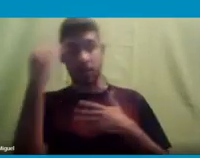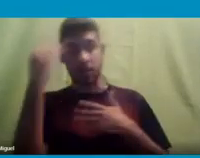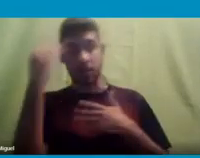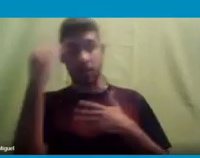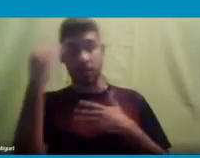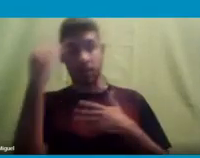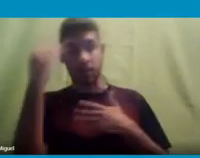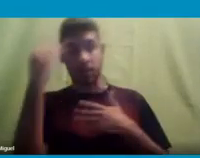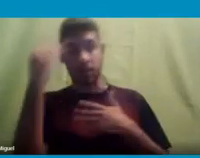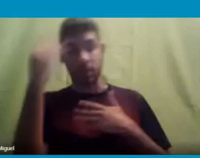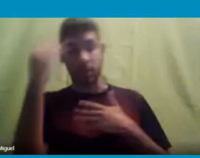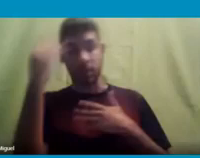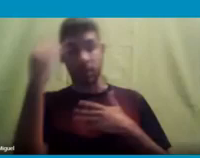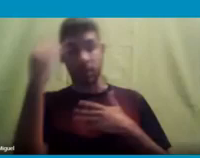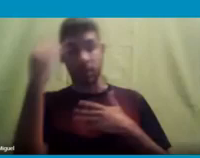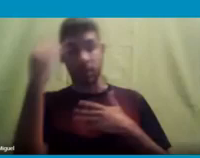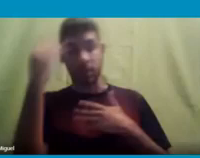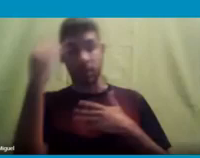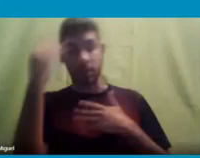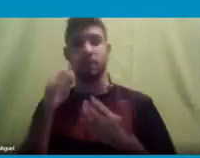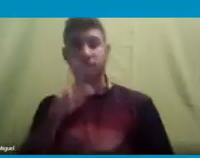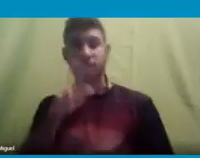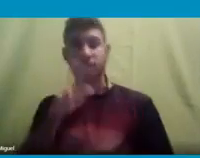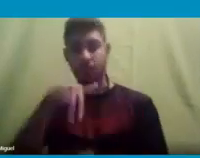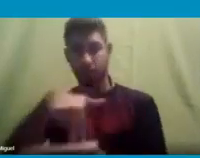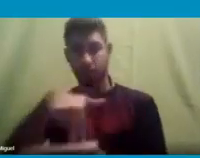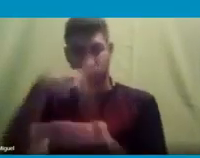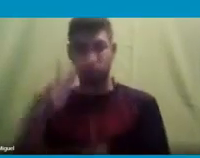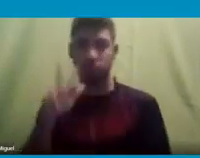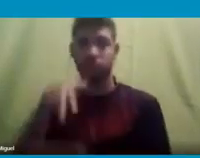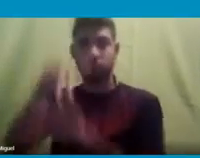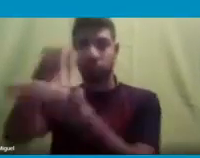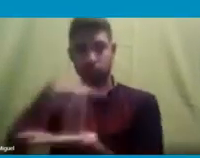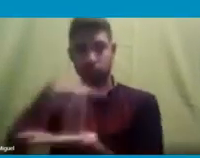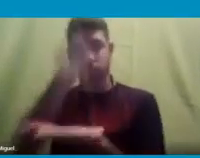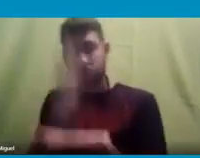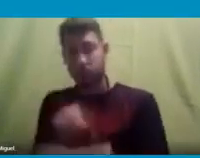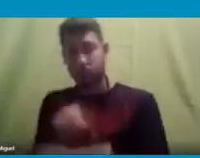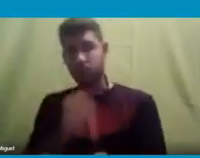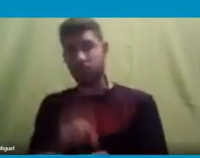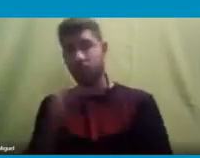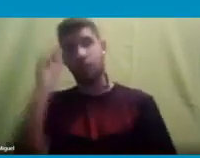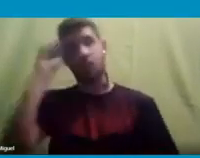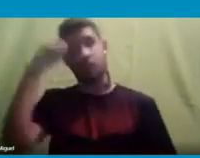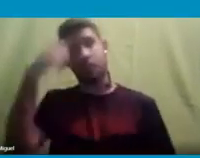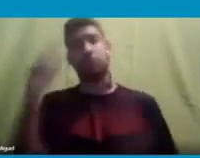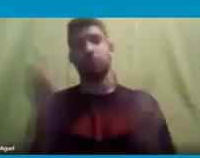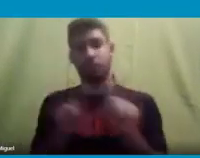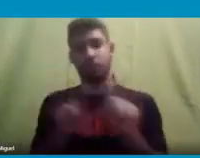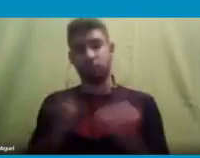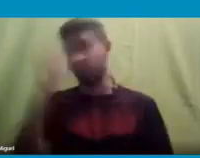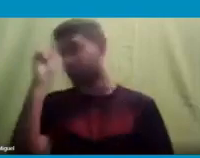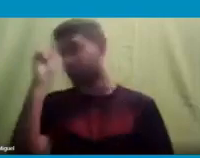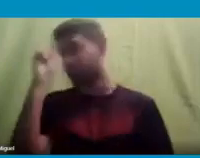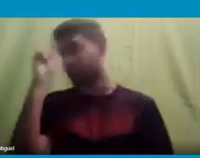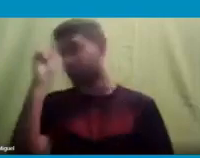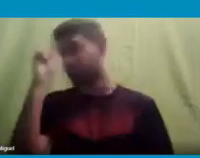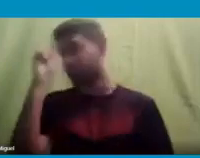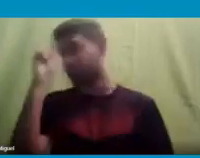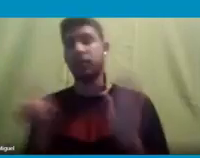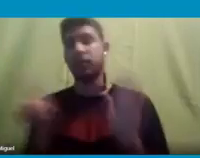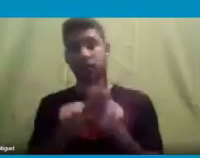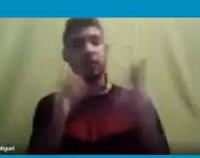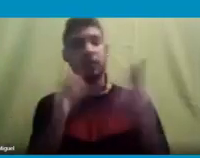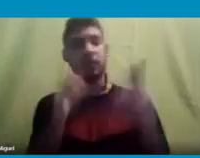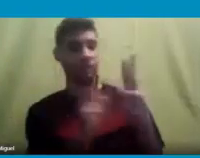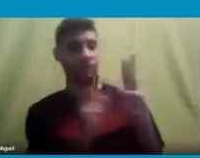estimular a representatividade negra, quando a gente está focando na questão racial, mas, e eu quero lembrar os povos indígenas, né? A gente vive um